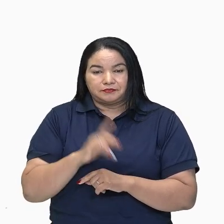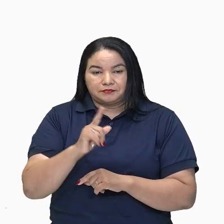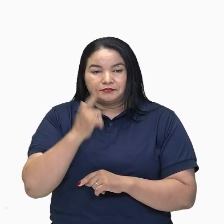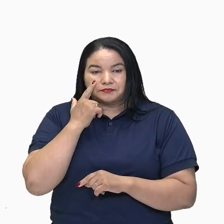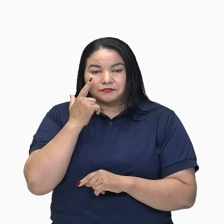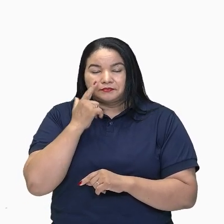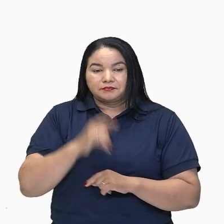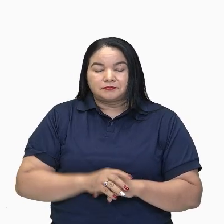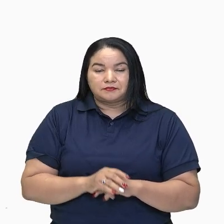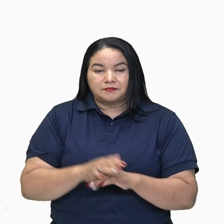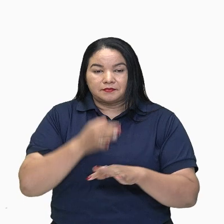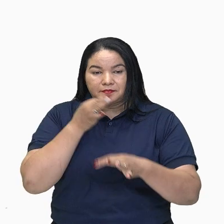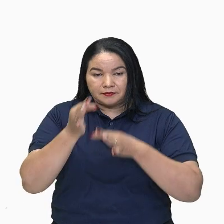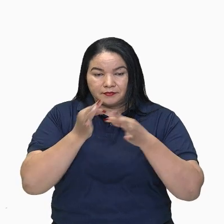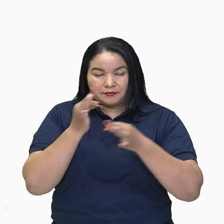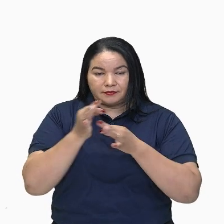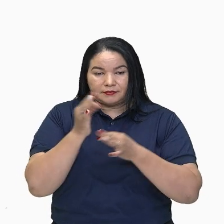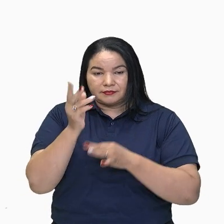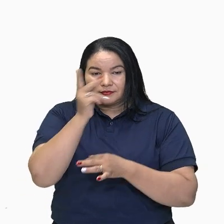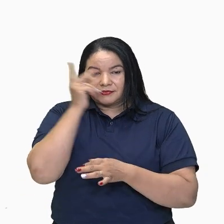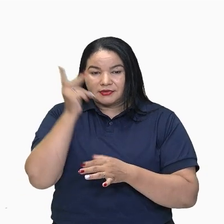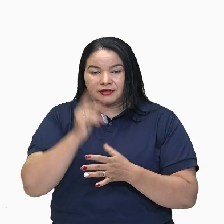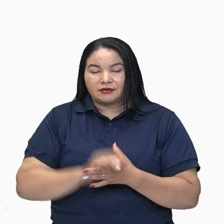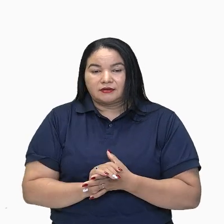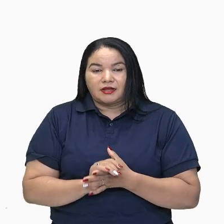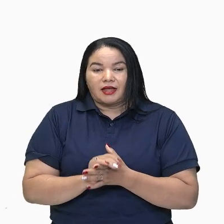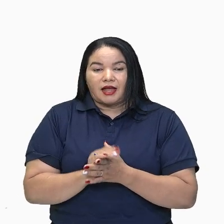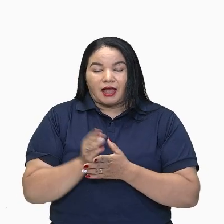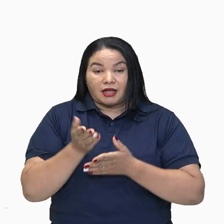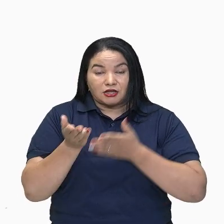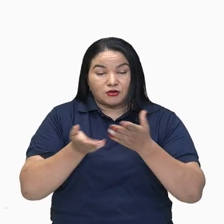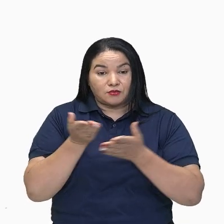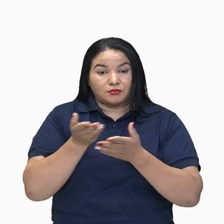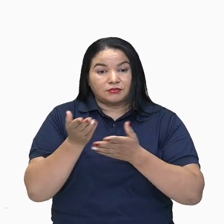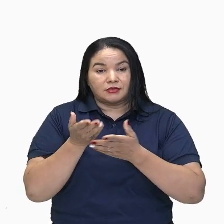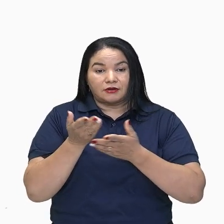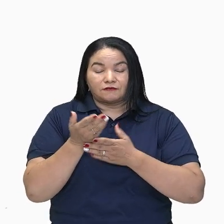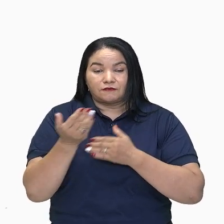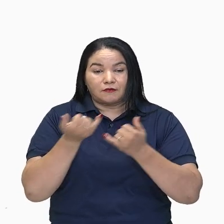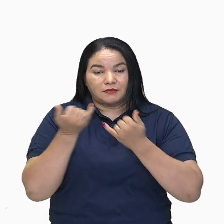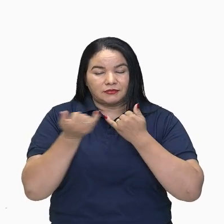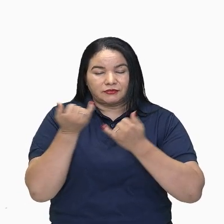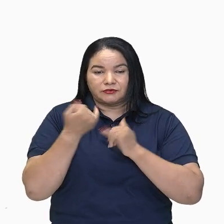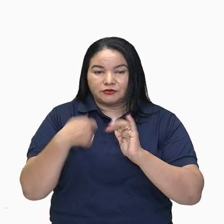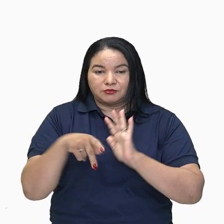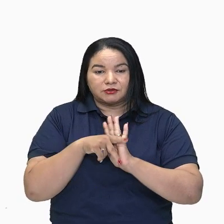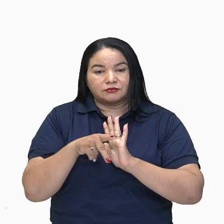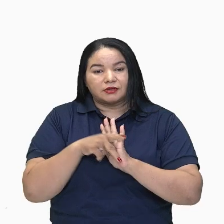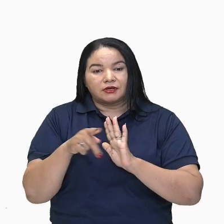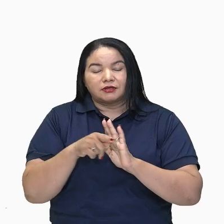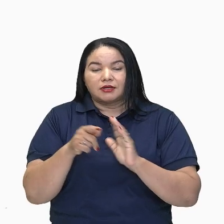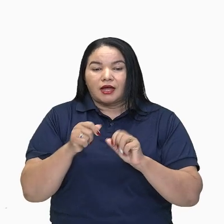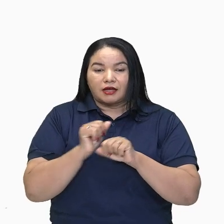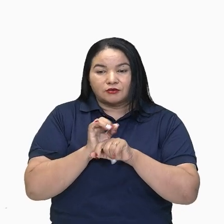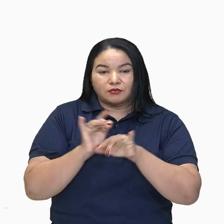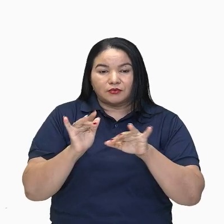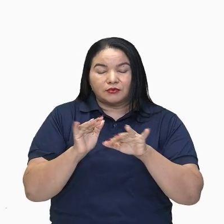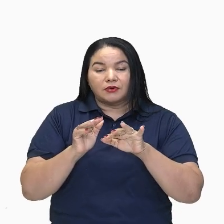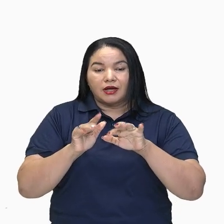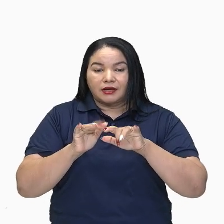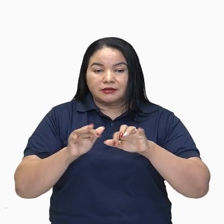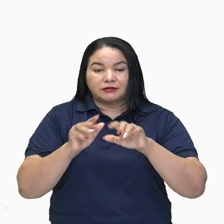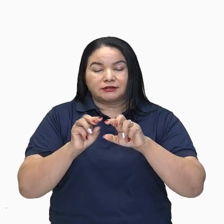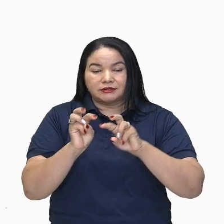opinião de que as pessoas são descuidadas com seus dados pessoais, compartilhando informações em sites não seguros ou clicando em